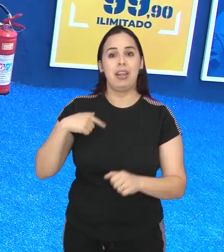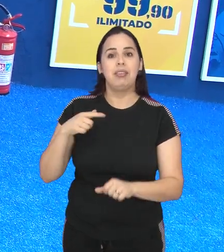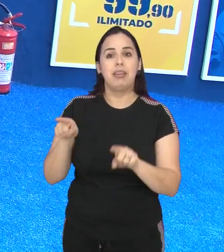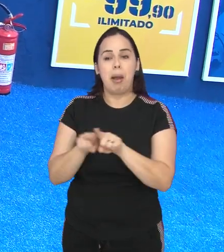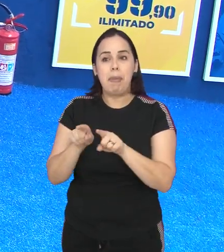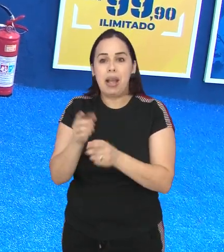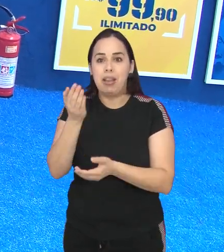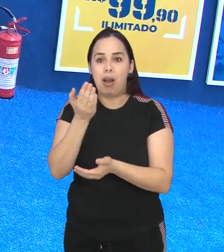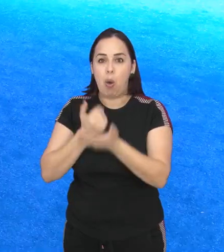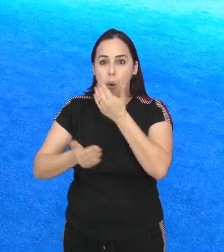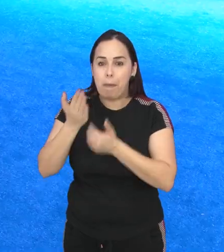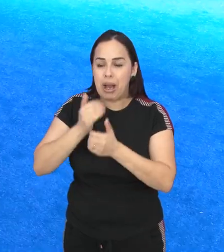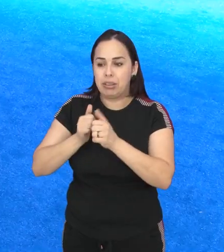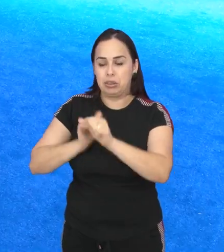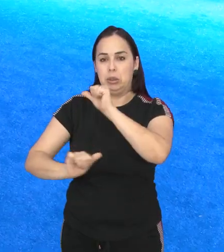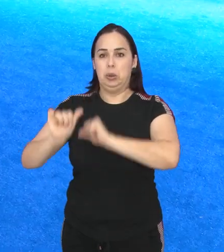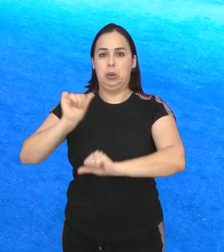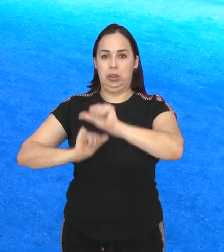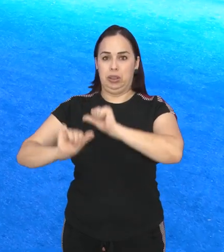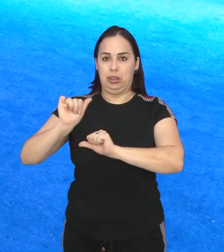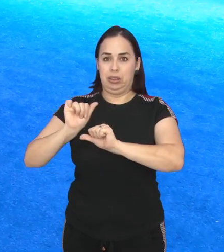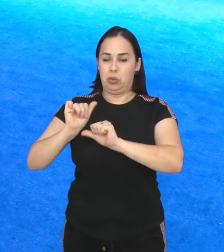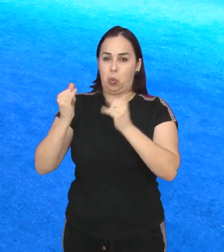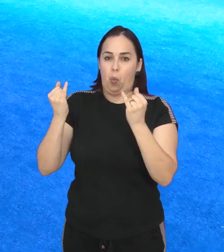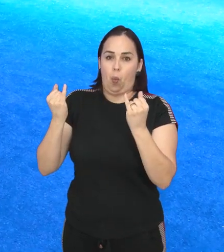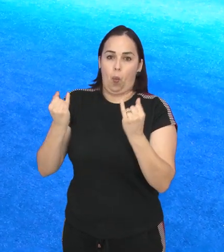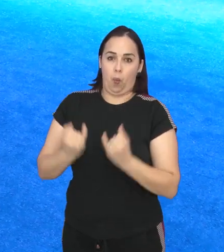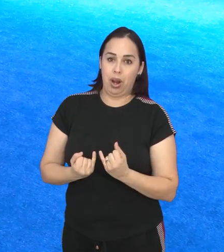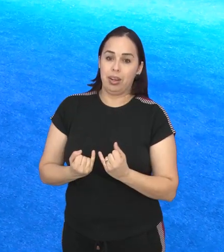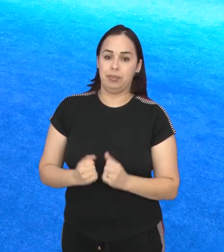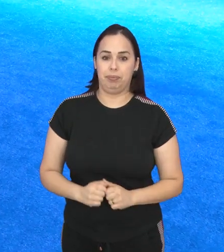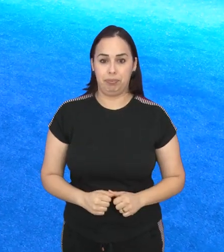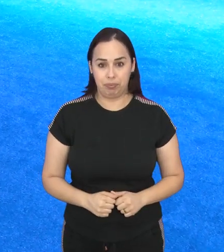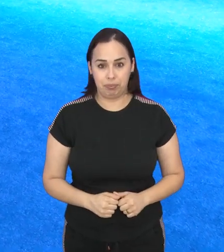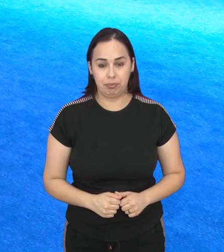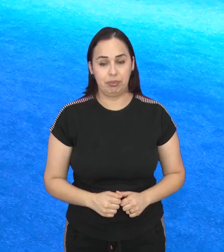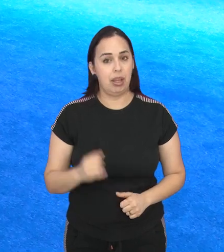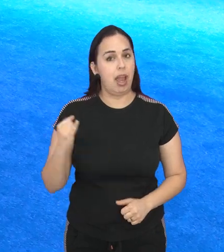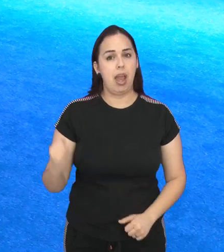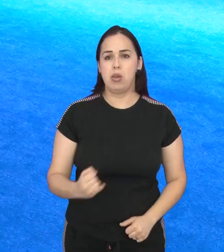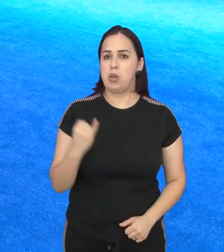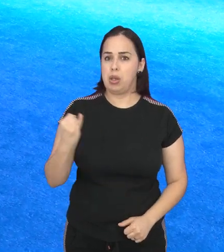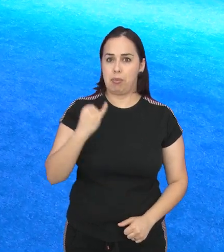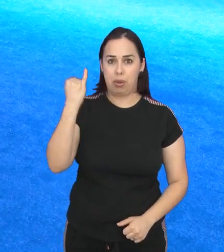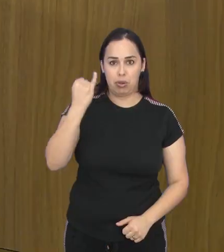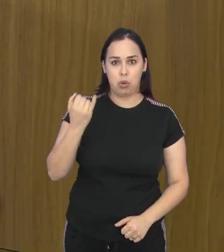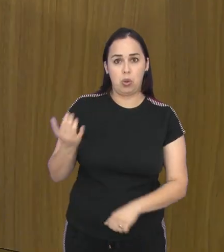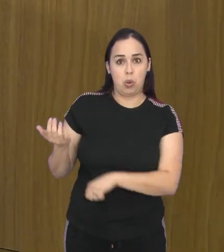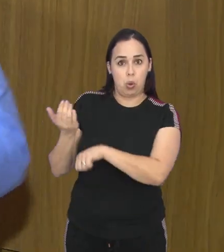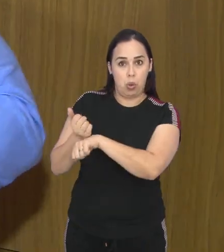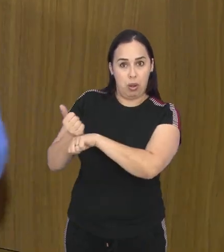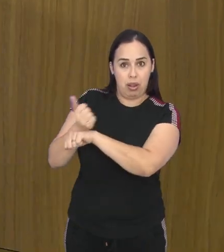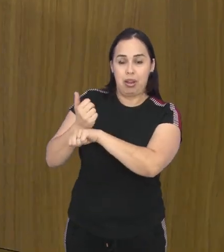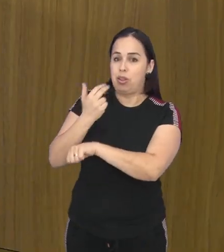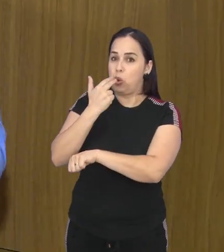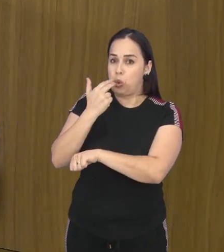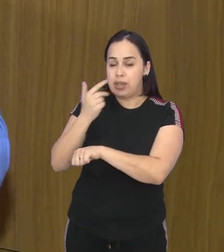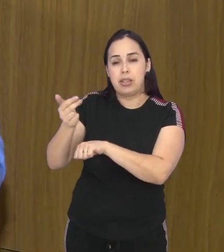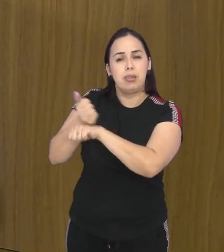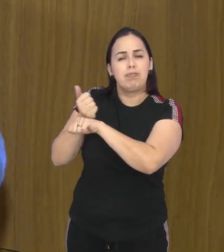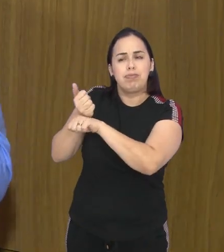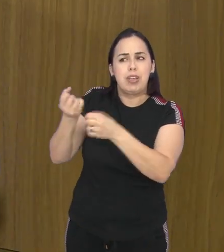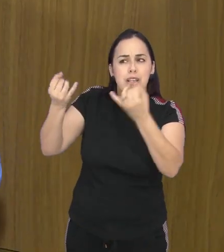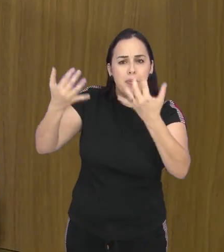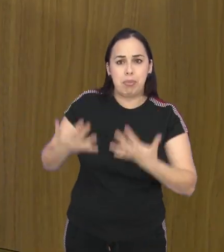dos exercícios físicos ela teve que se reeducar e voltar as atenções a uma dieta saudável algo fundamental